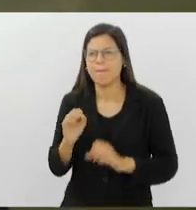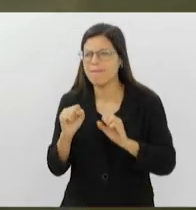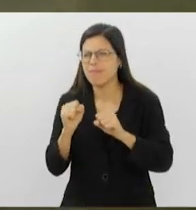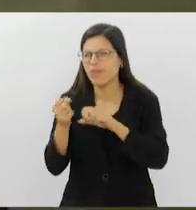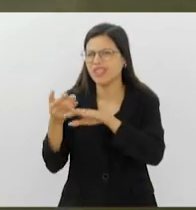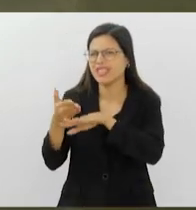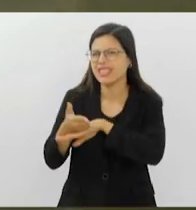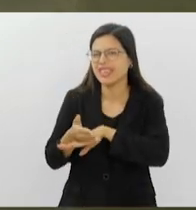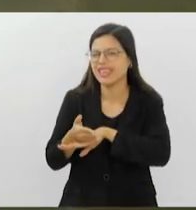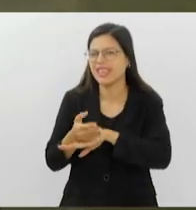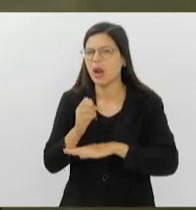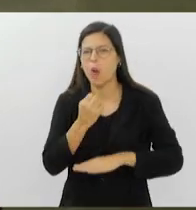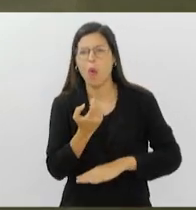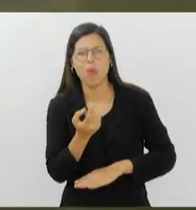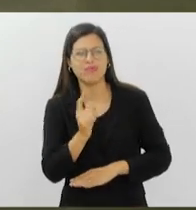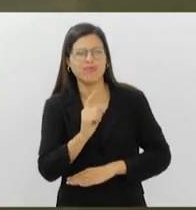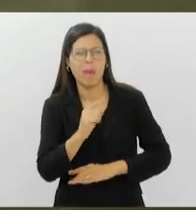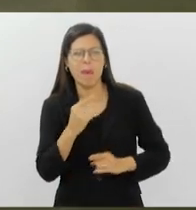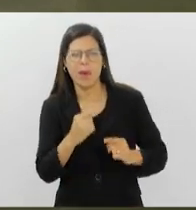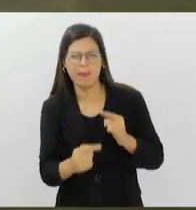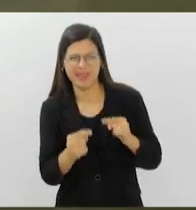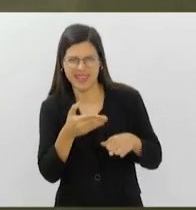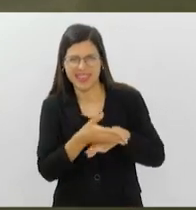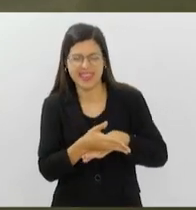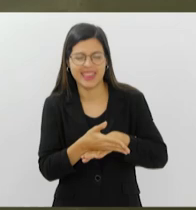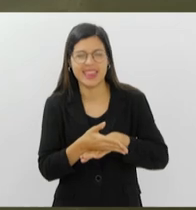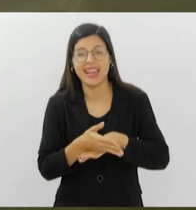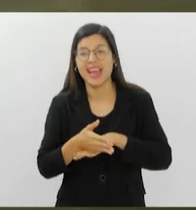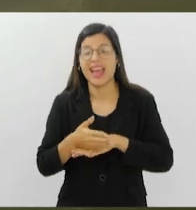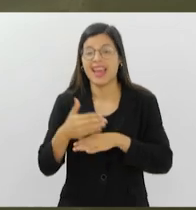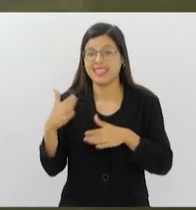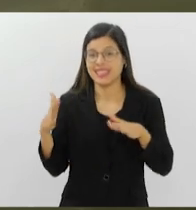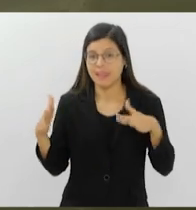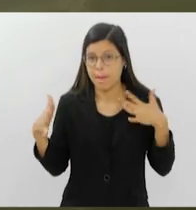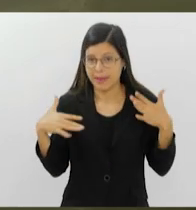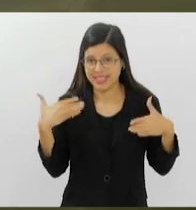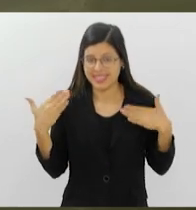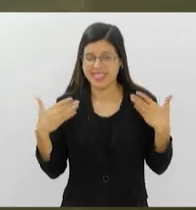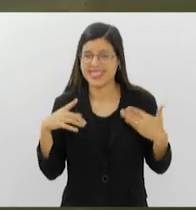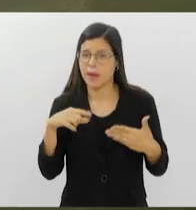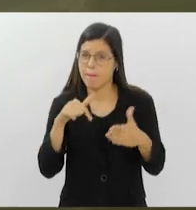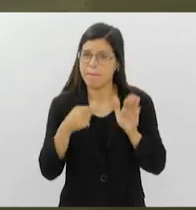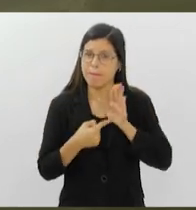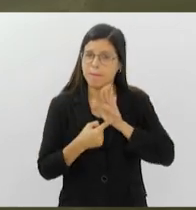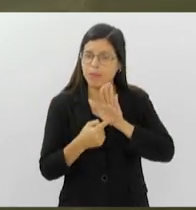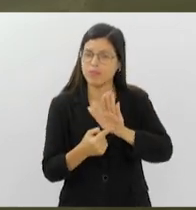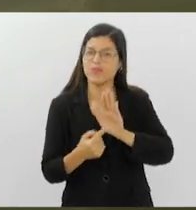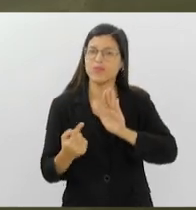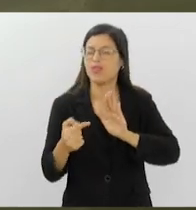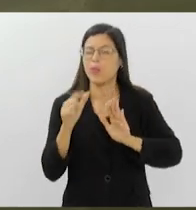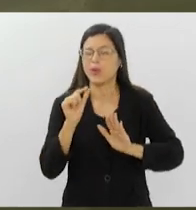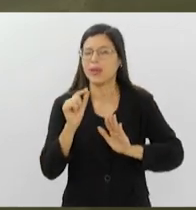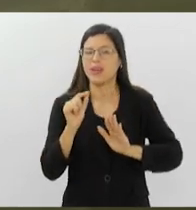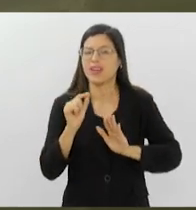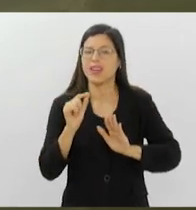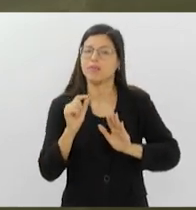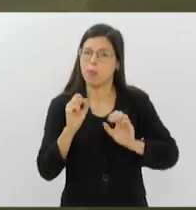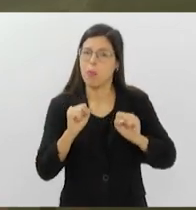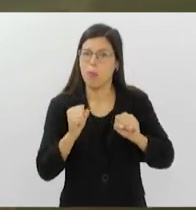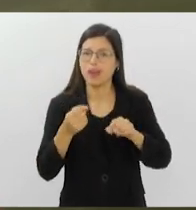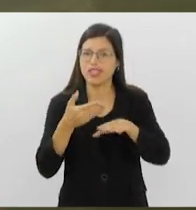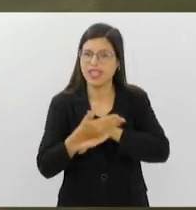entrar Será que não pode entrar e esse passeio tem esse valor de mostrar que pode entrar sim a partir das 10 horas da